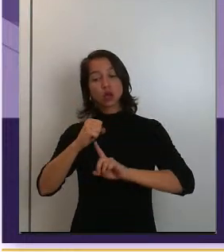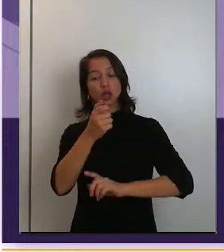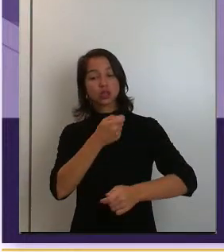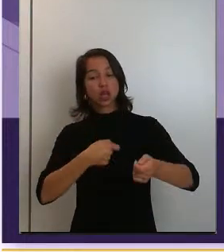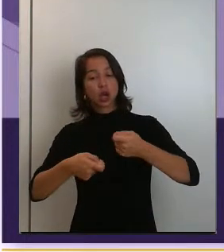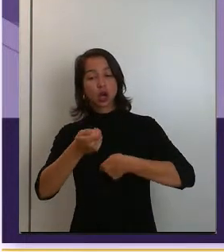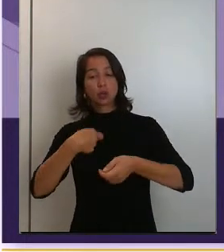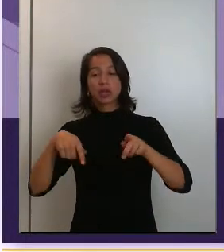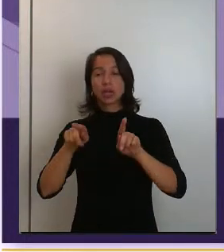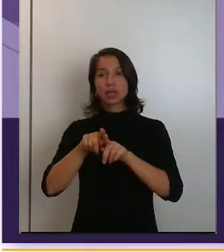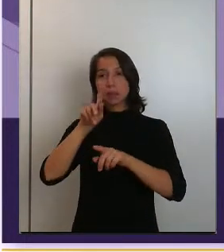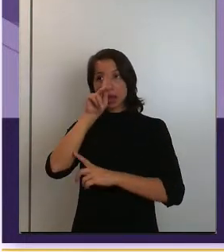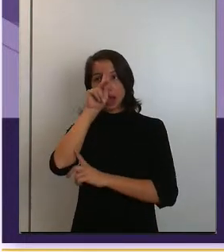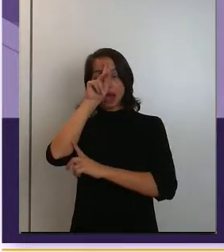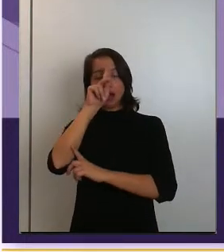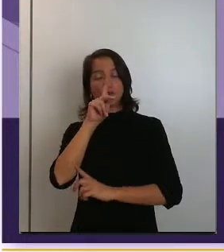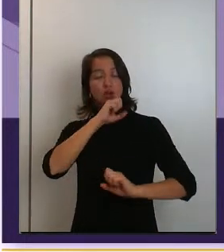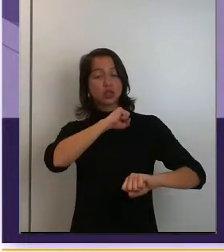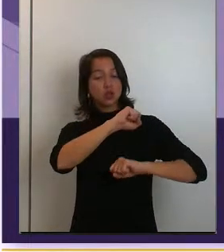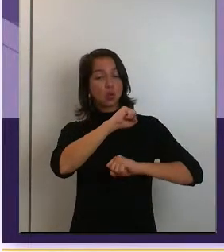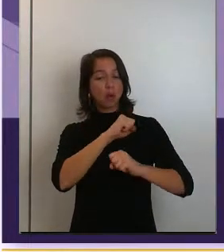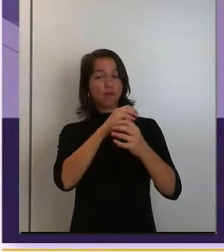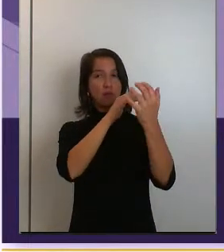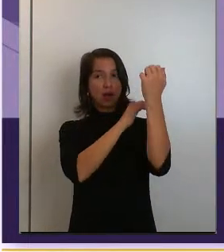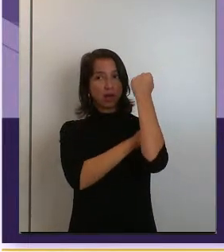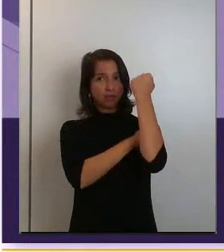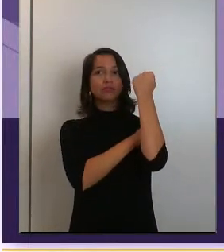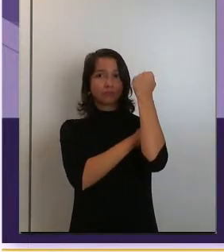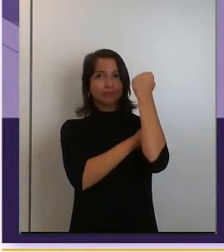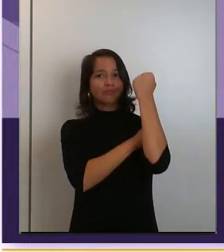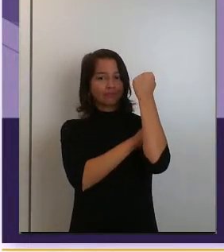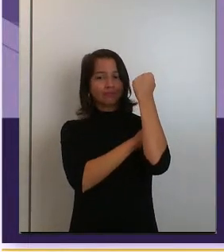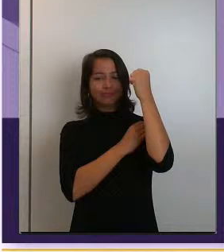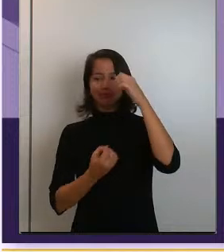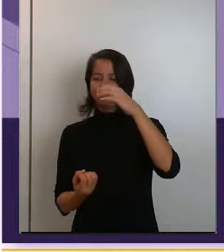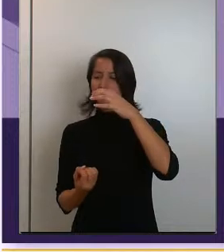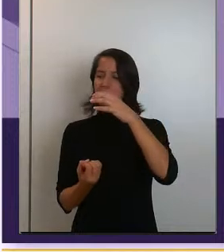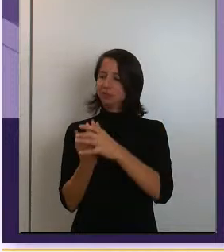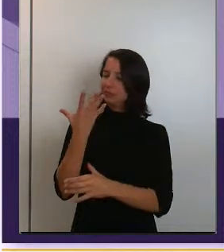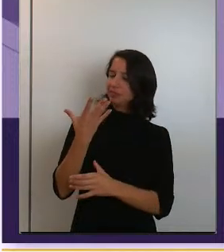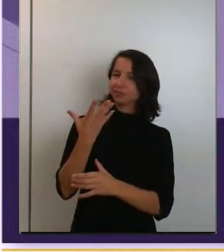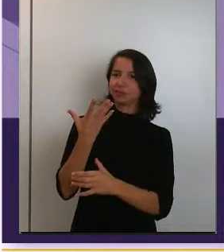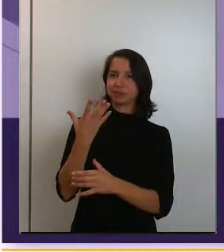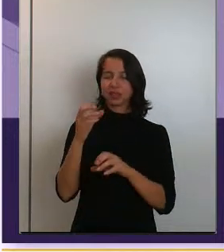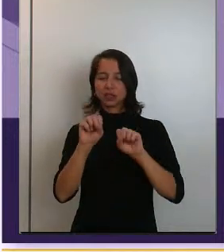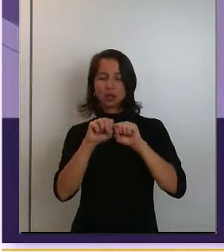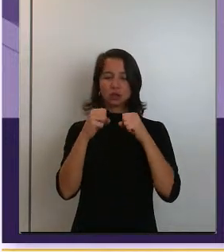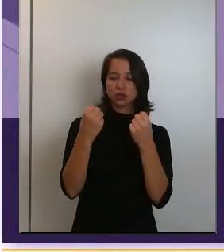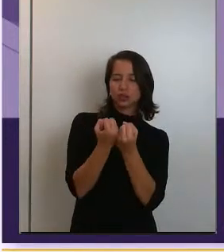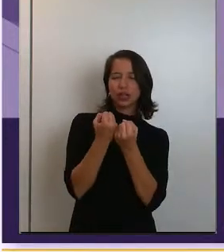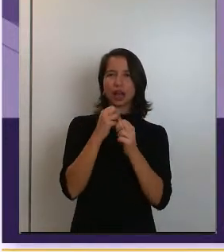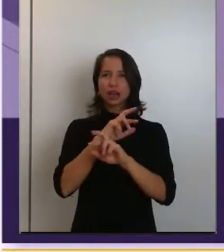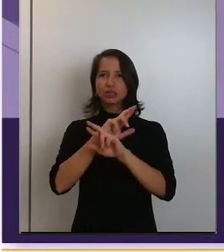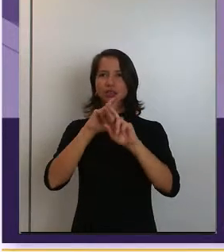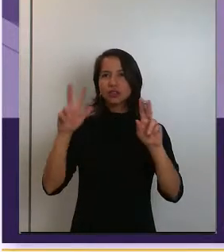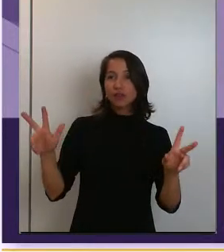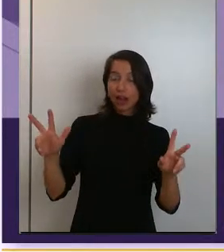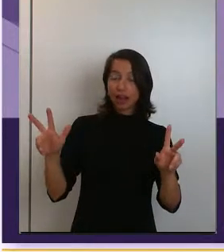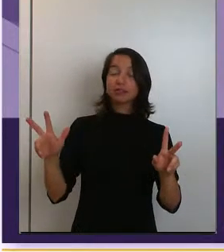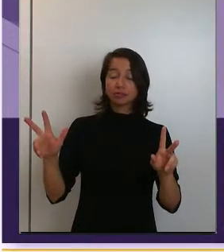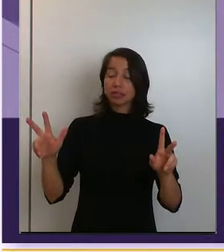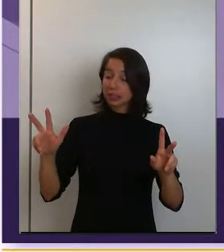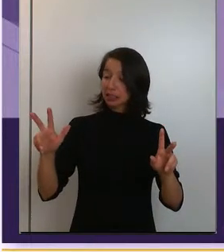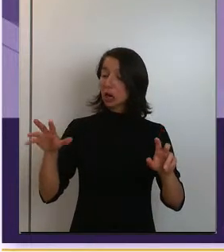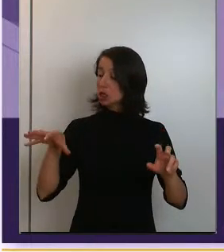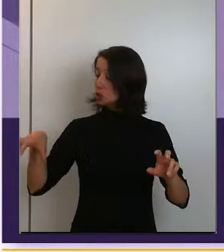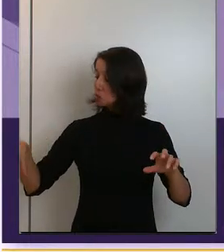que fizeram surgir novas configurações sociais que, de certa forma, fragilizaram essa dicotomia entre público e privado, fragilizaram um